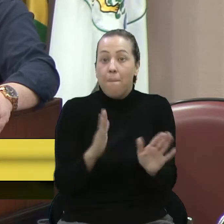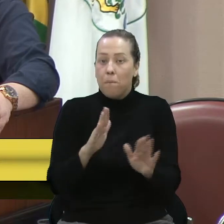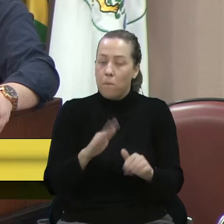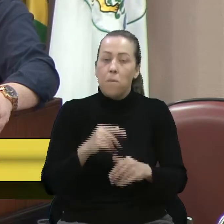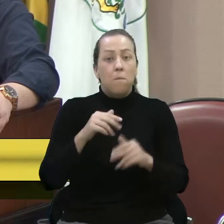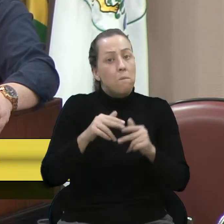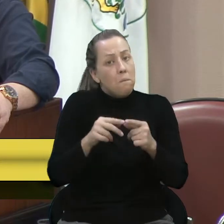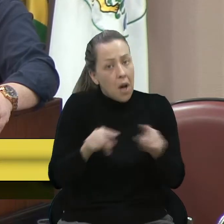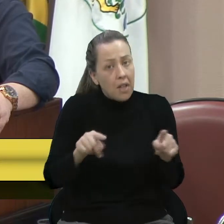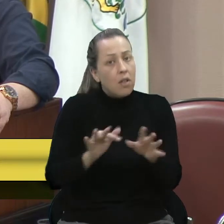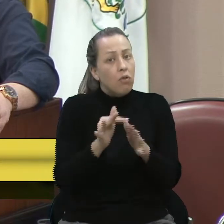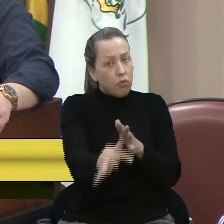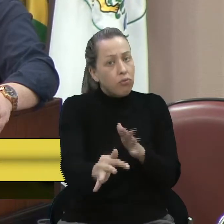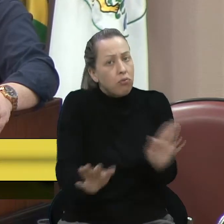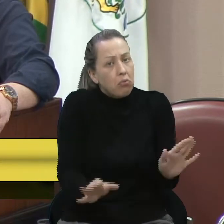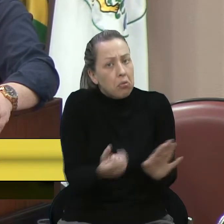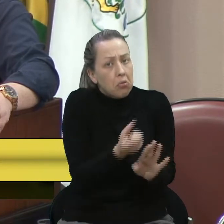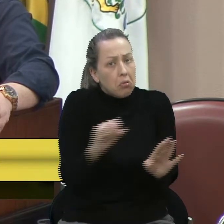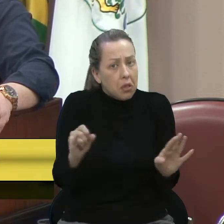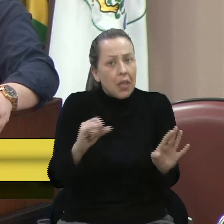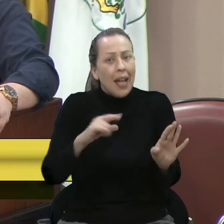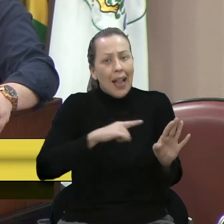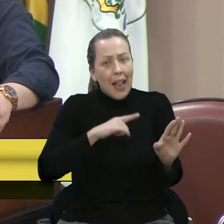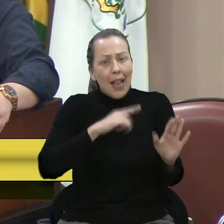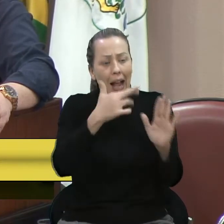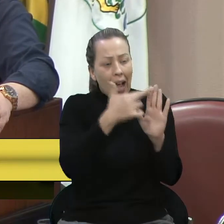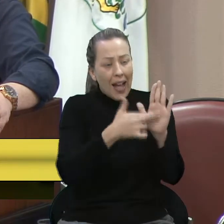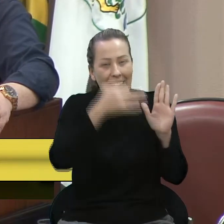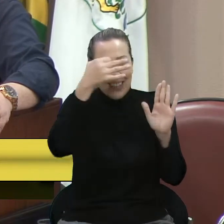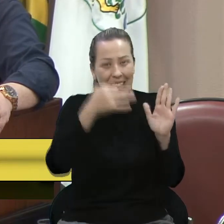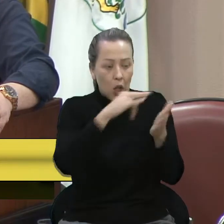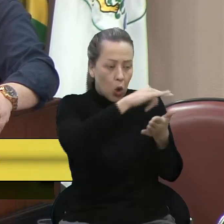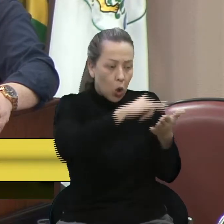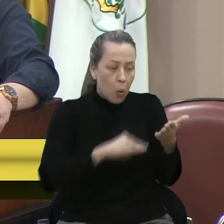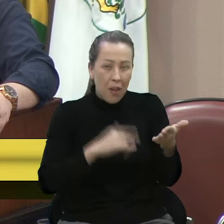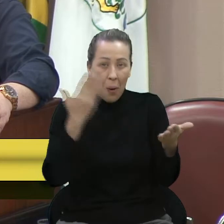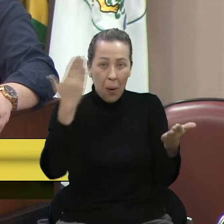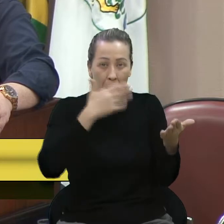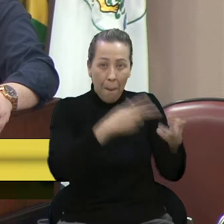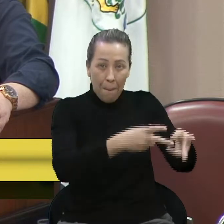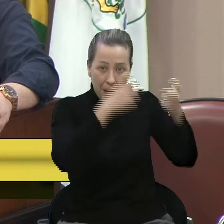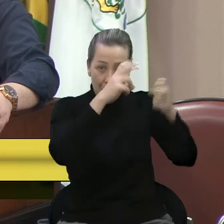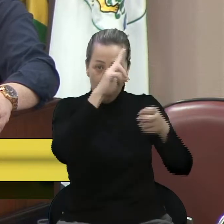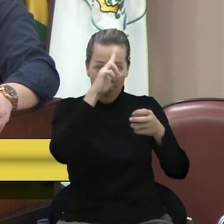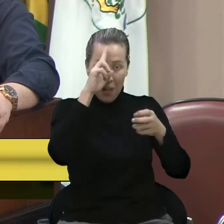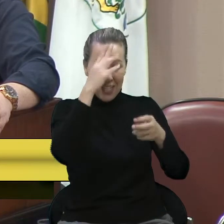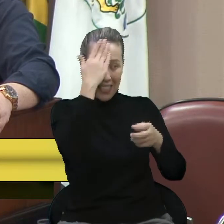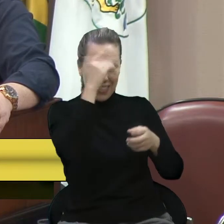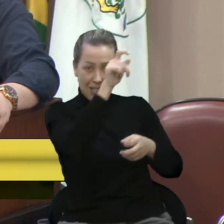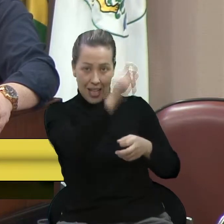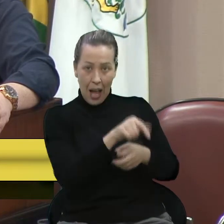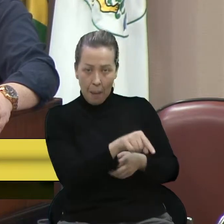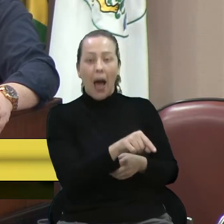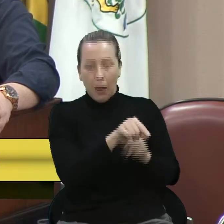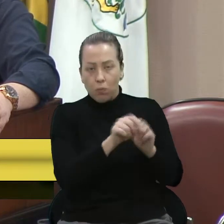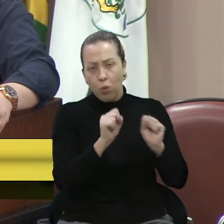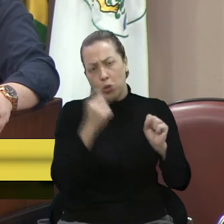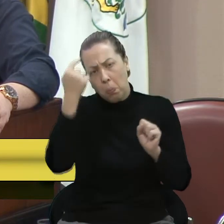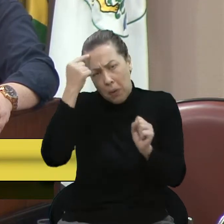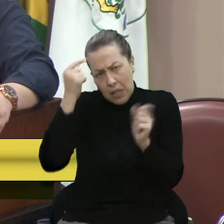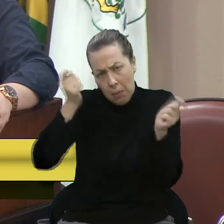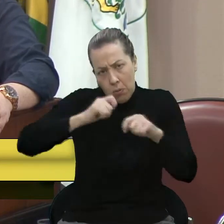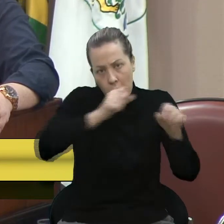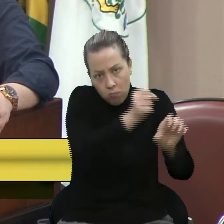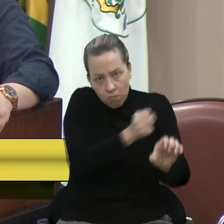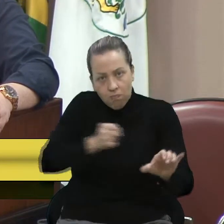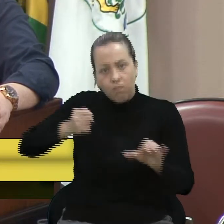que futuramente, se vier a ser regularizado, vier a ser identificado esses veículos, a gente pode até pensar